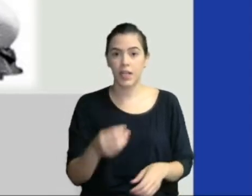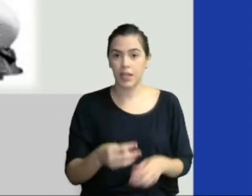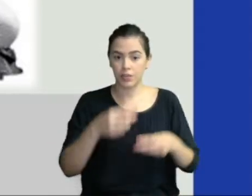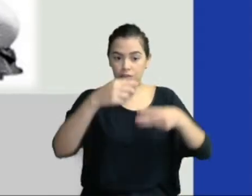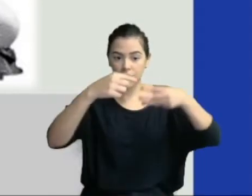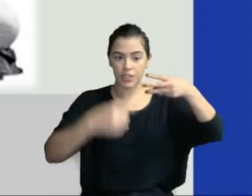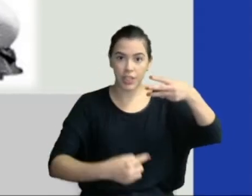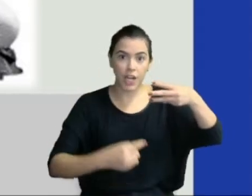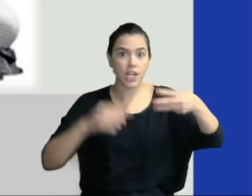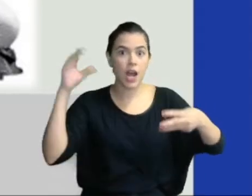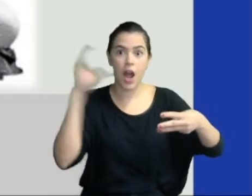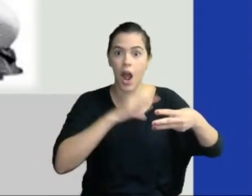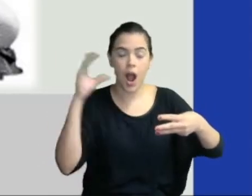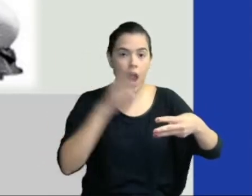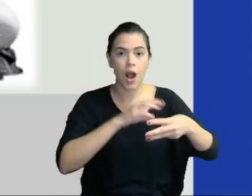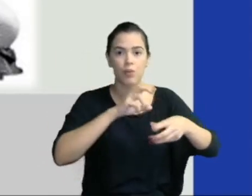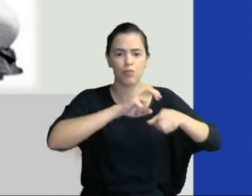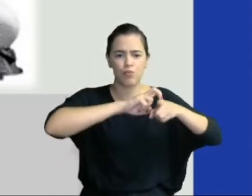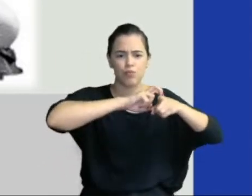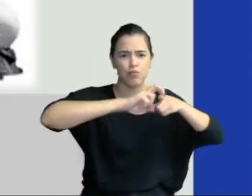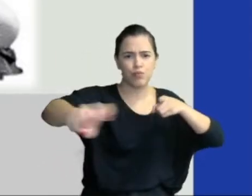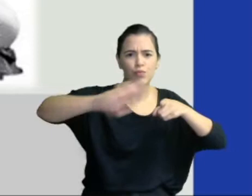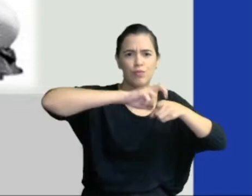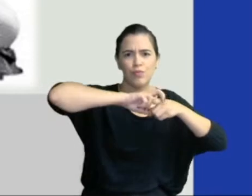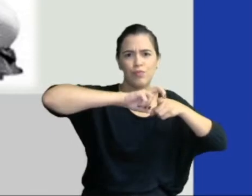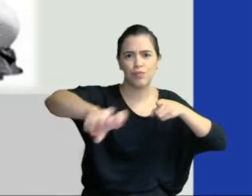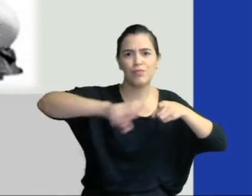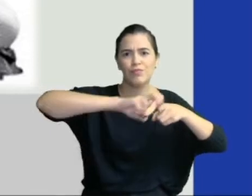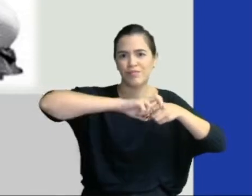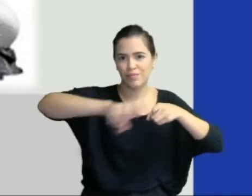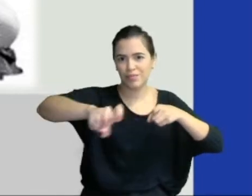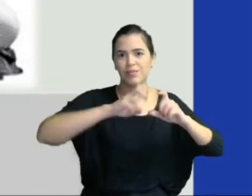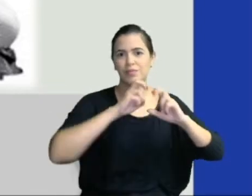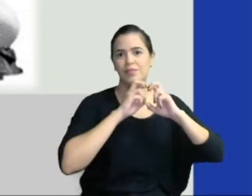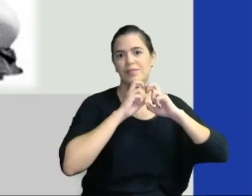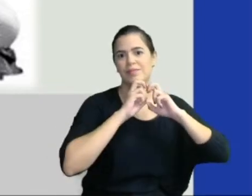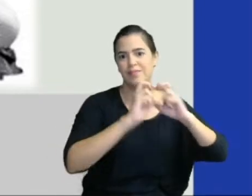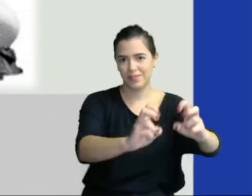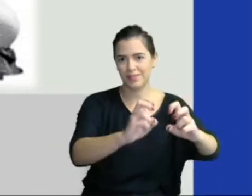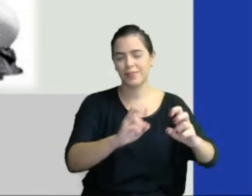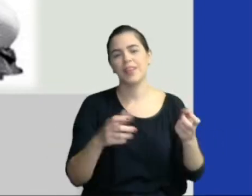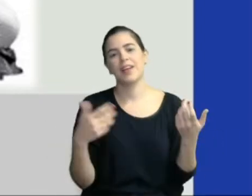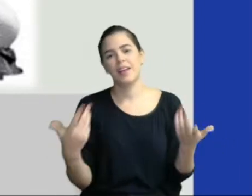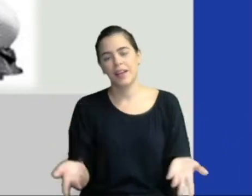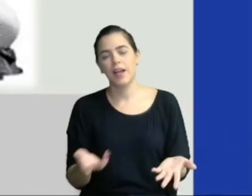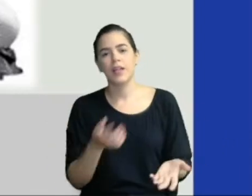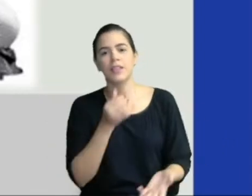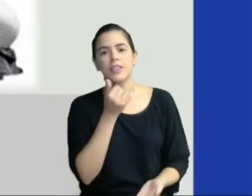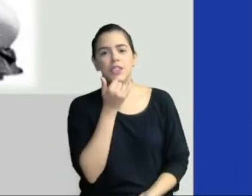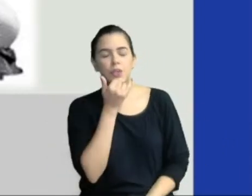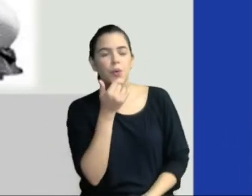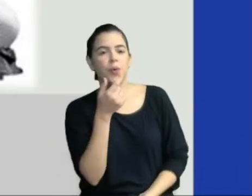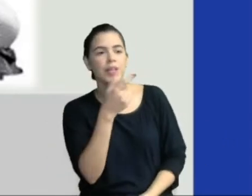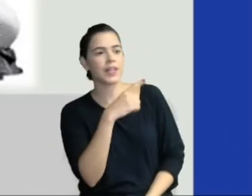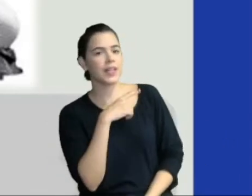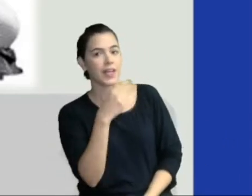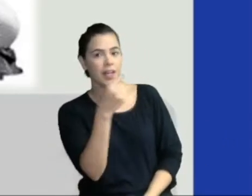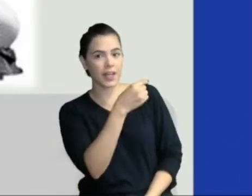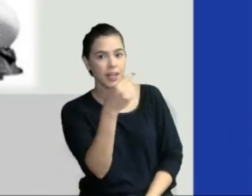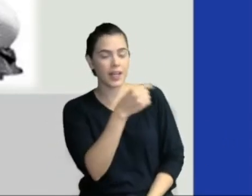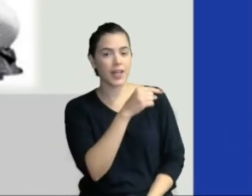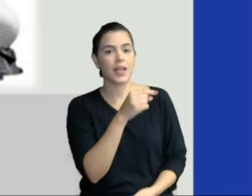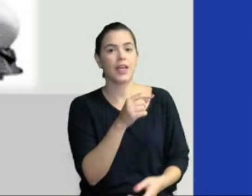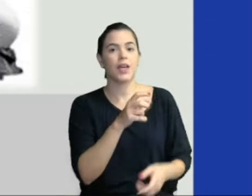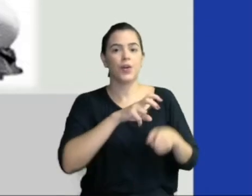um dos mais velozes do mundo. Então a gente pode ver aqui nas imagens uma locomotiva puxada, um vagão puxado